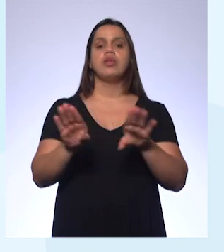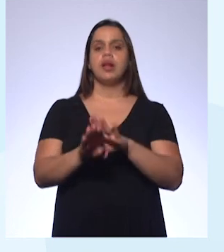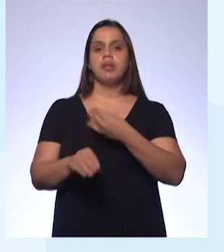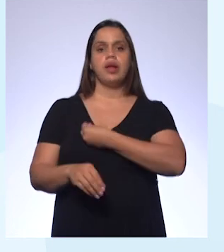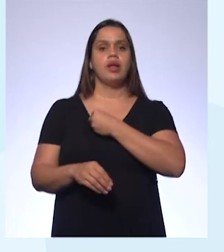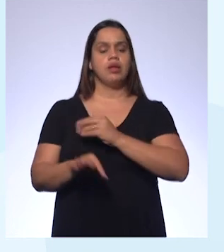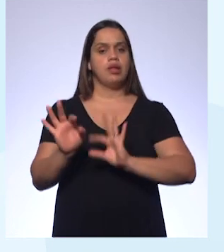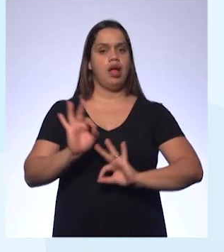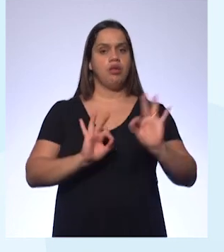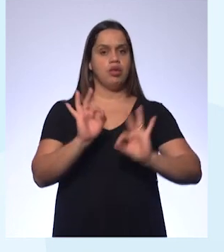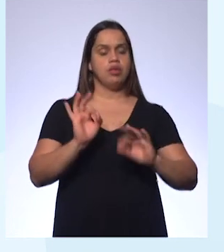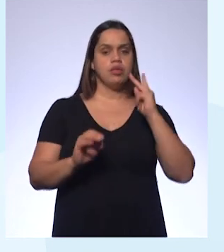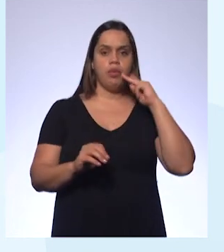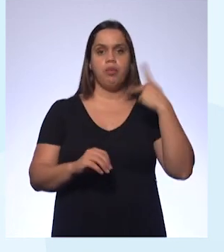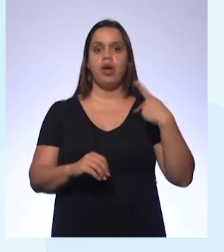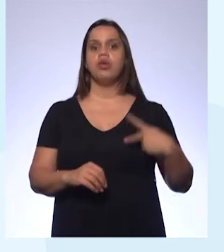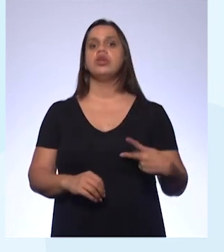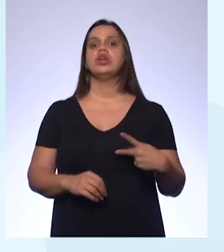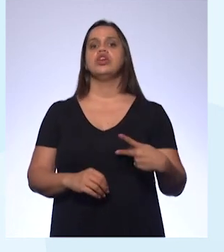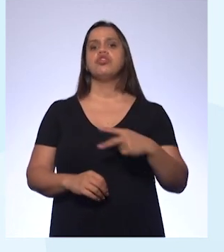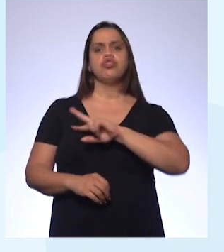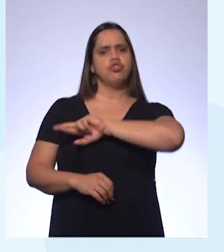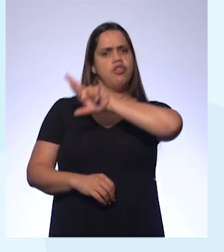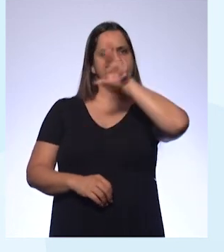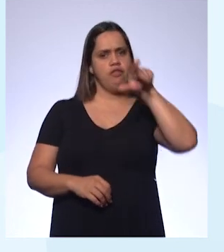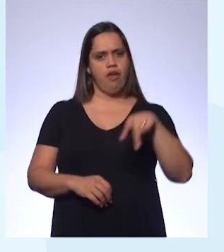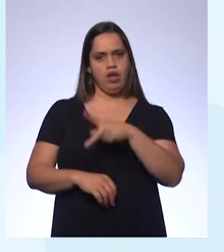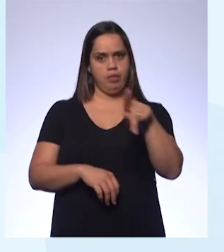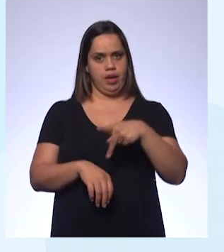na organização política de muitos países.